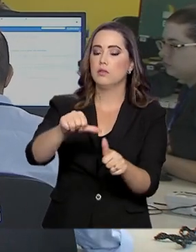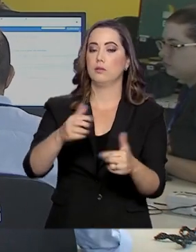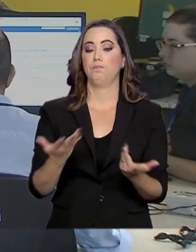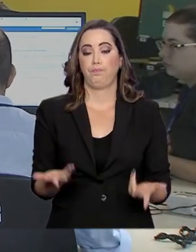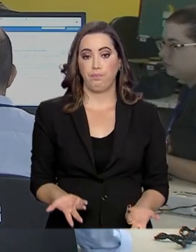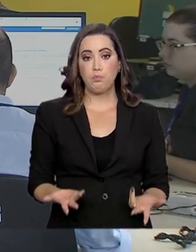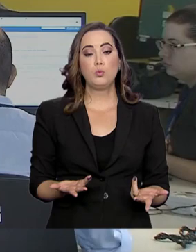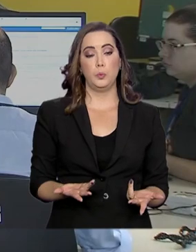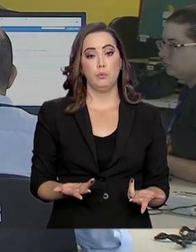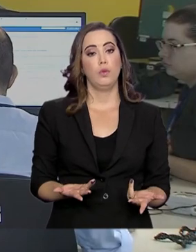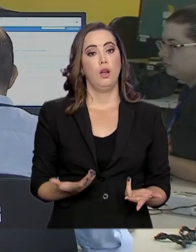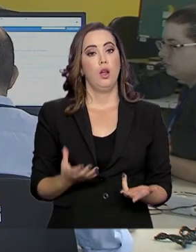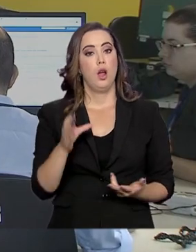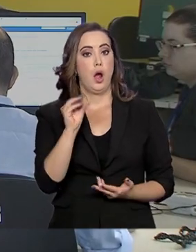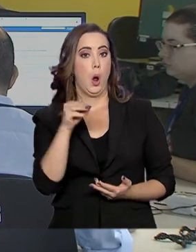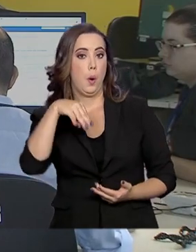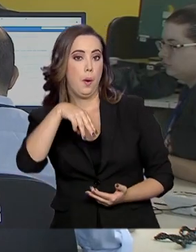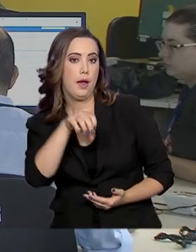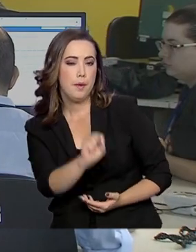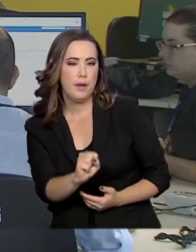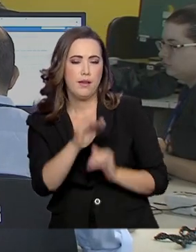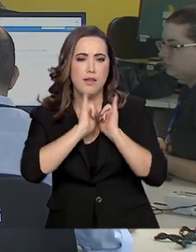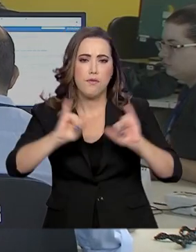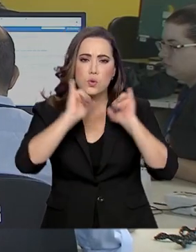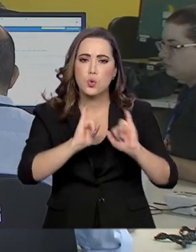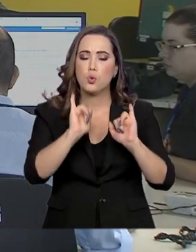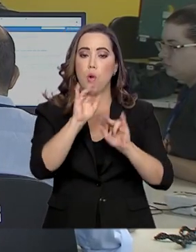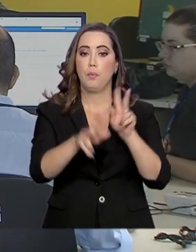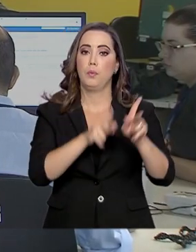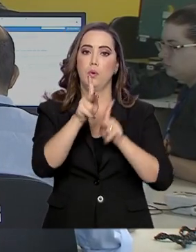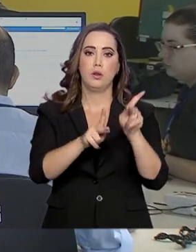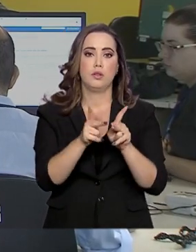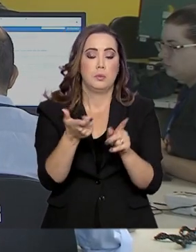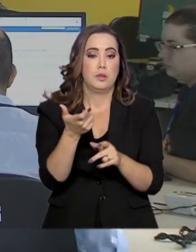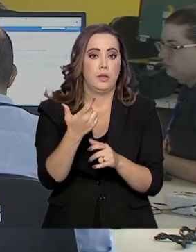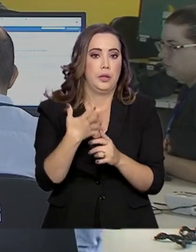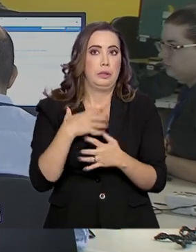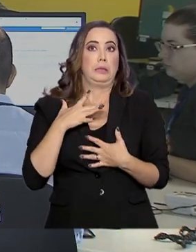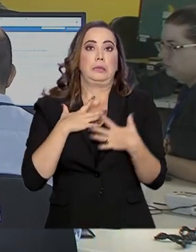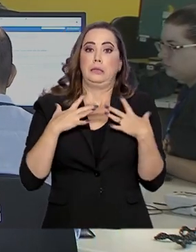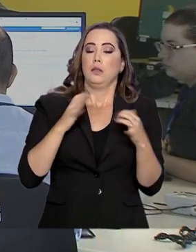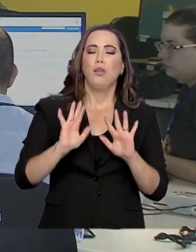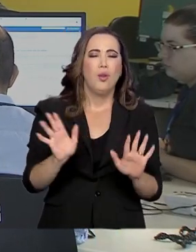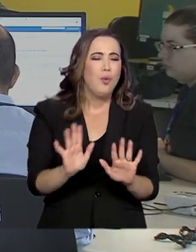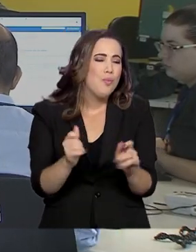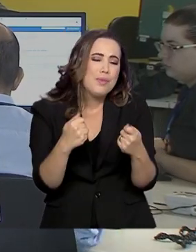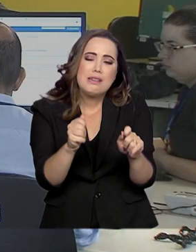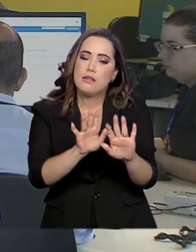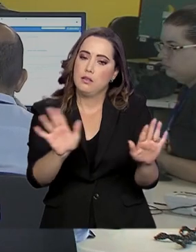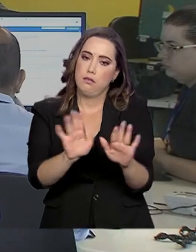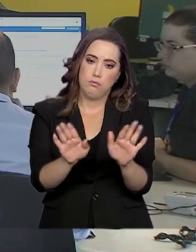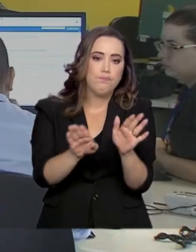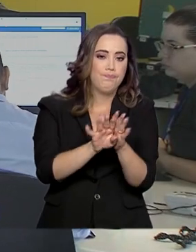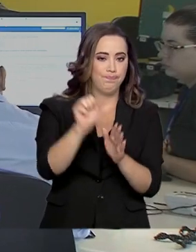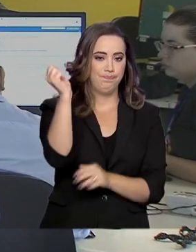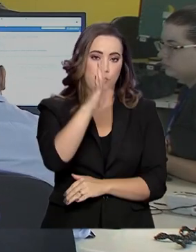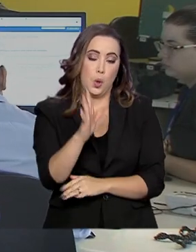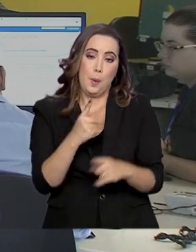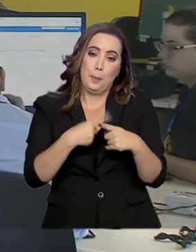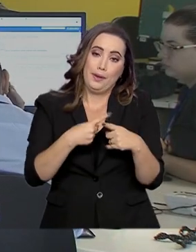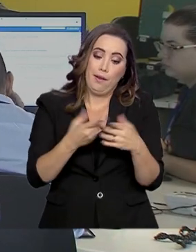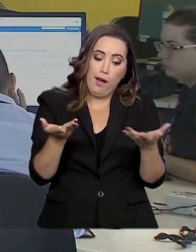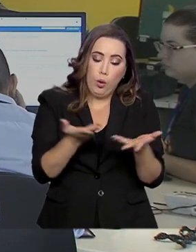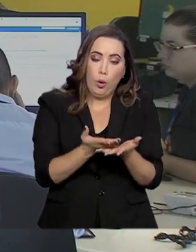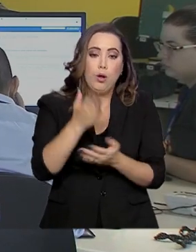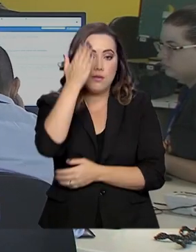A Organização Mundial da Saúde alertou a população para que não se alarme com a chegada do novo coronavírus ao Brasil, agora, depois